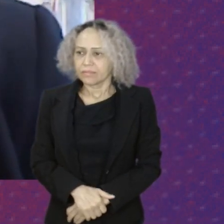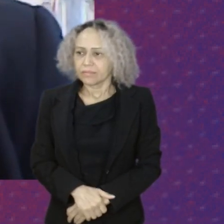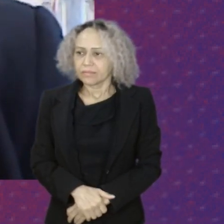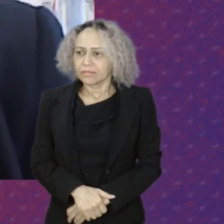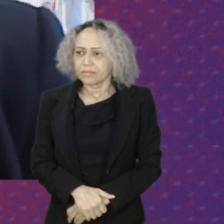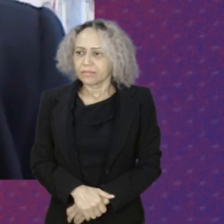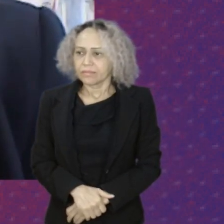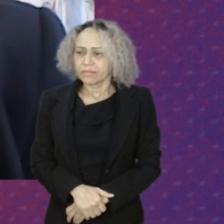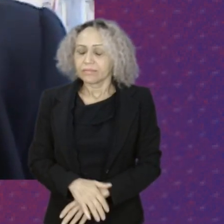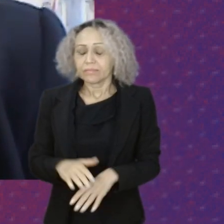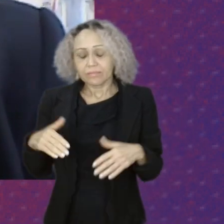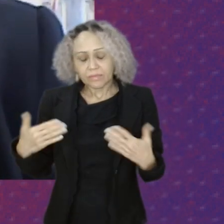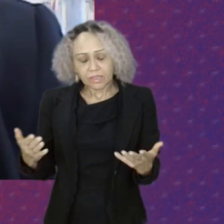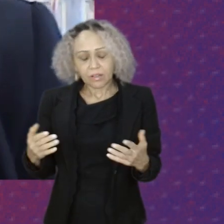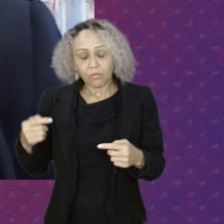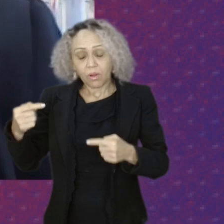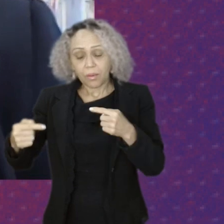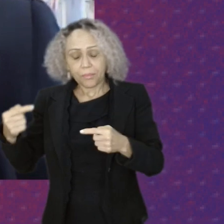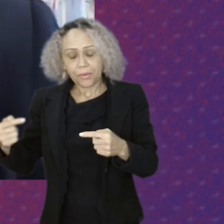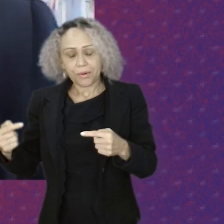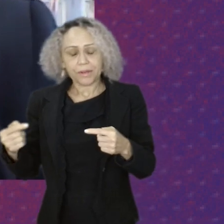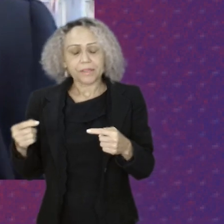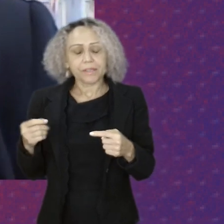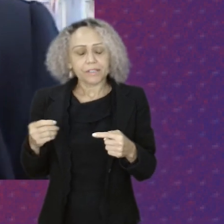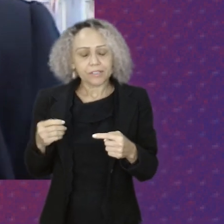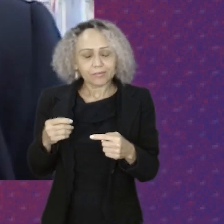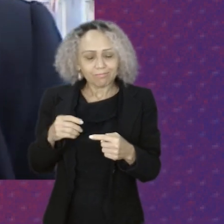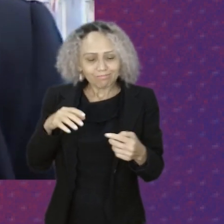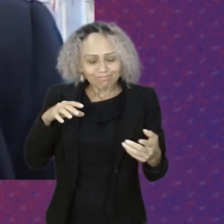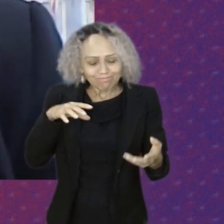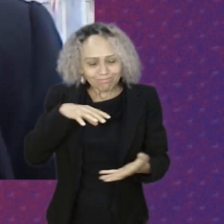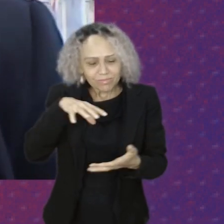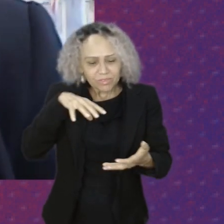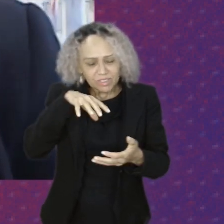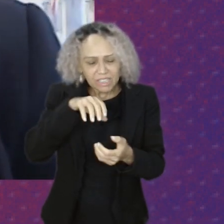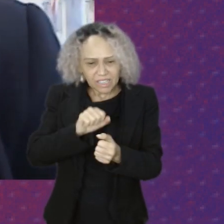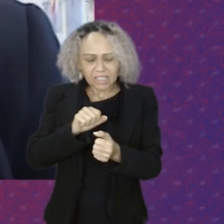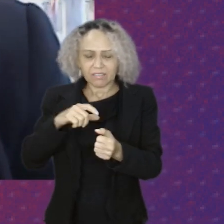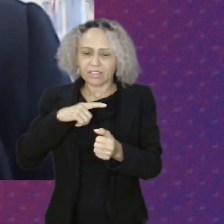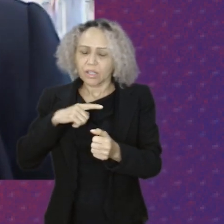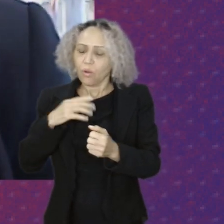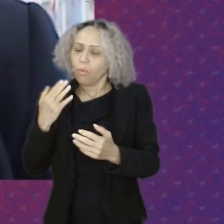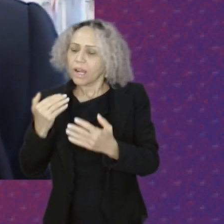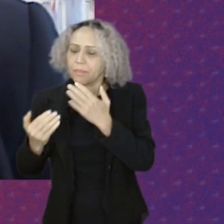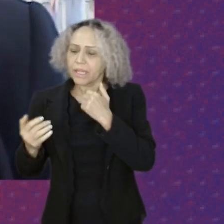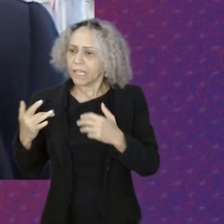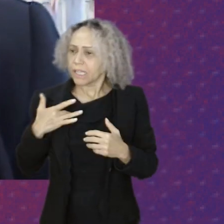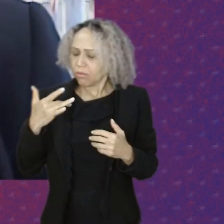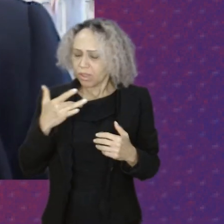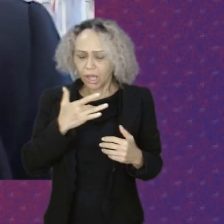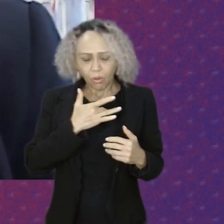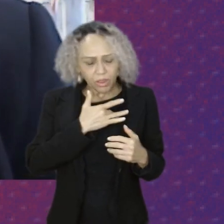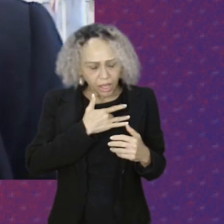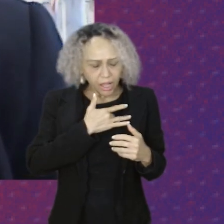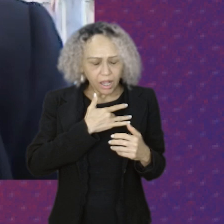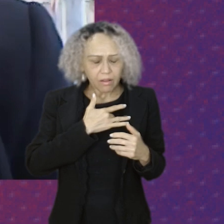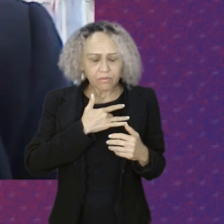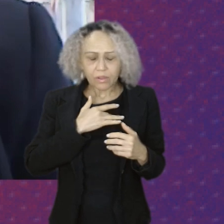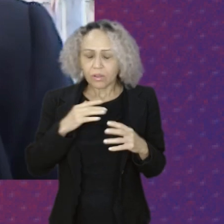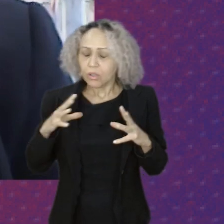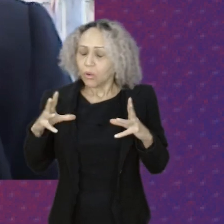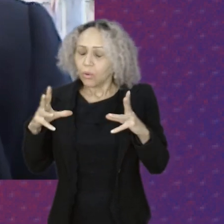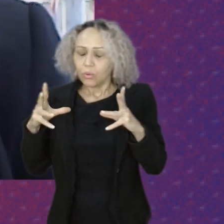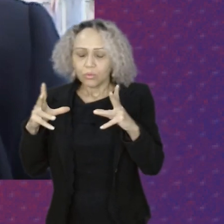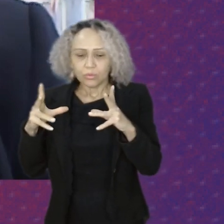de sustentação da alimentação saudável, de uma alimentação onde chegue a todas as pessoas do campo